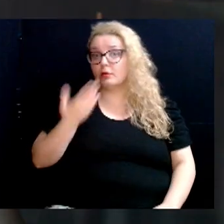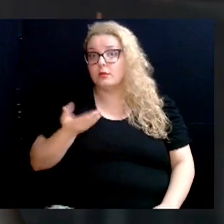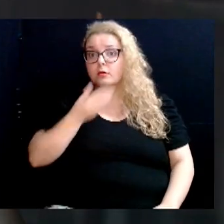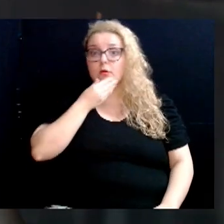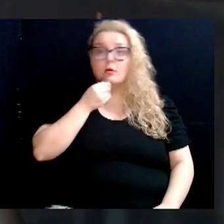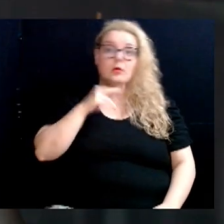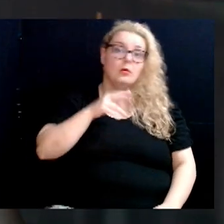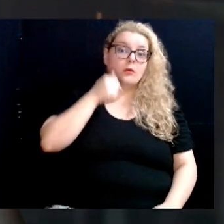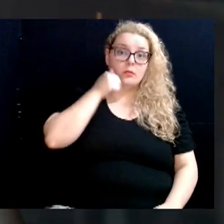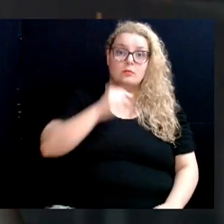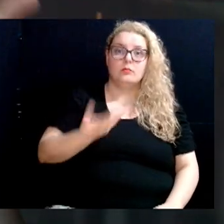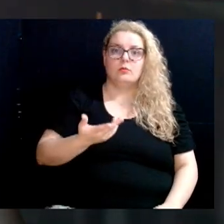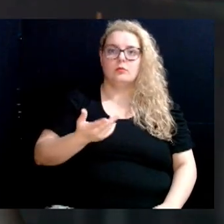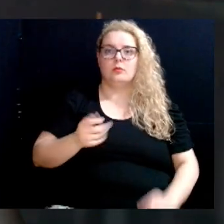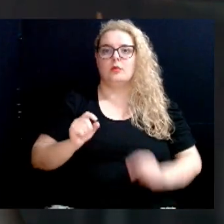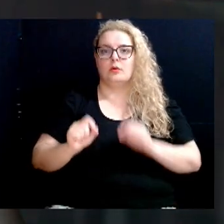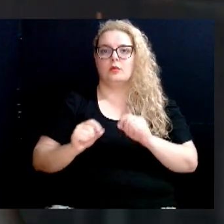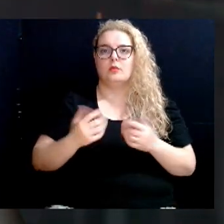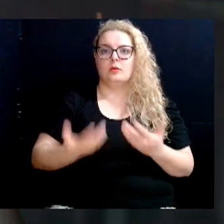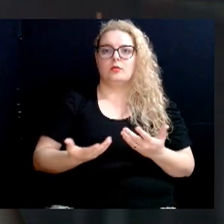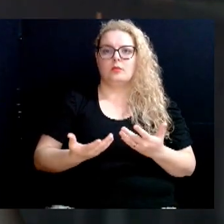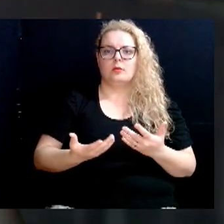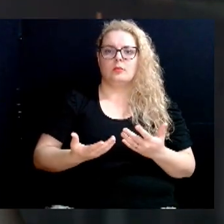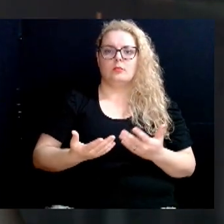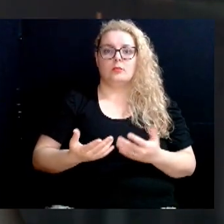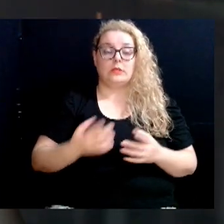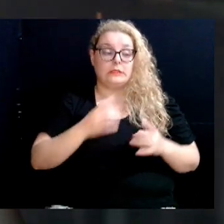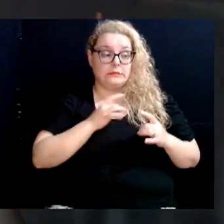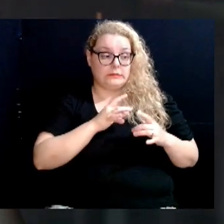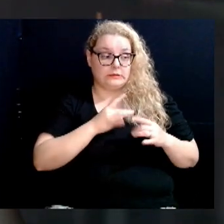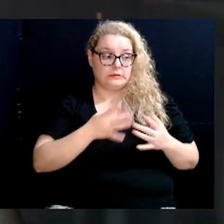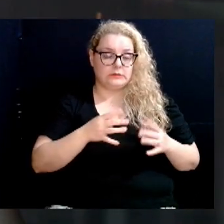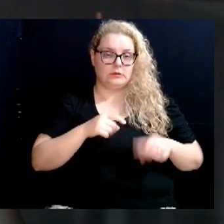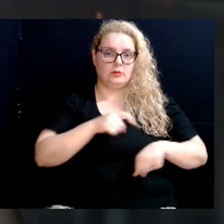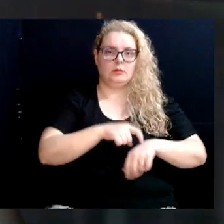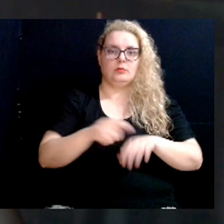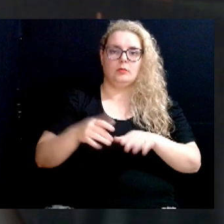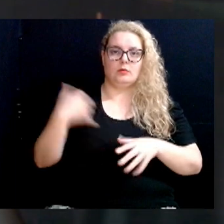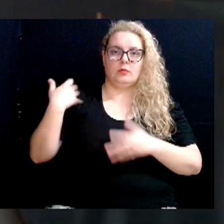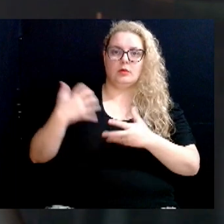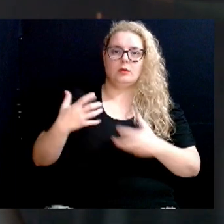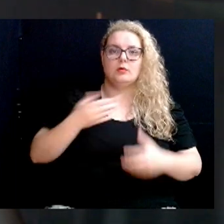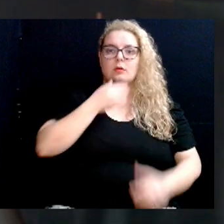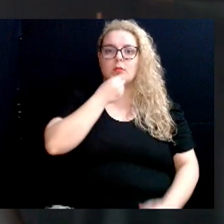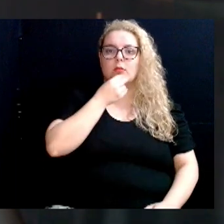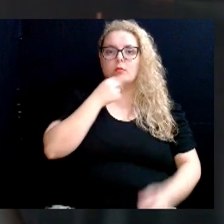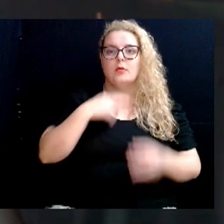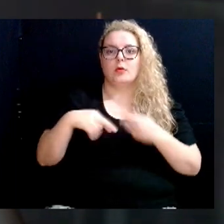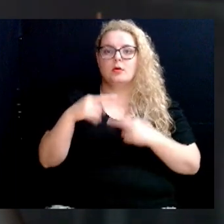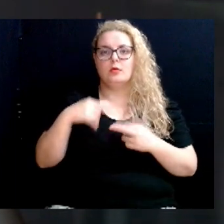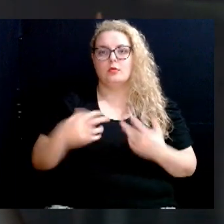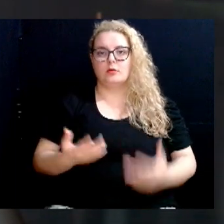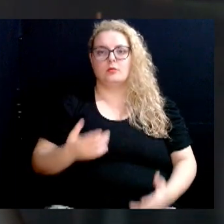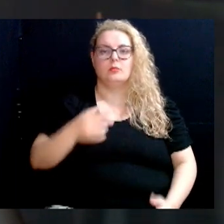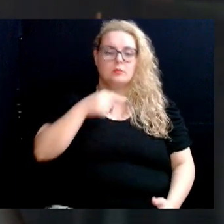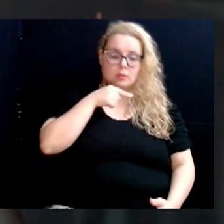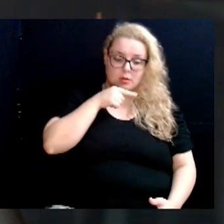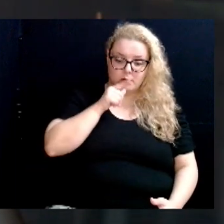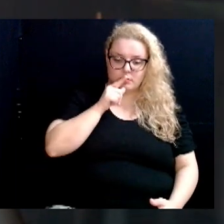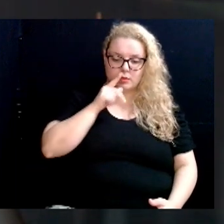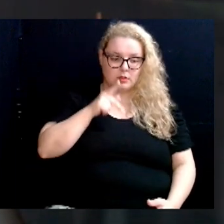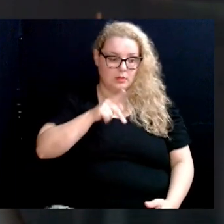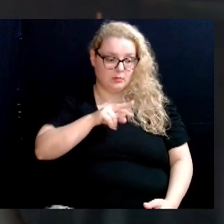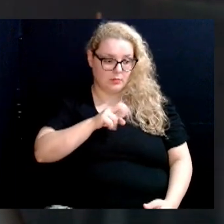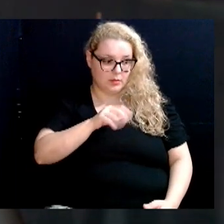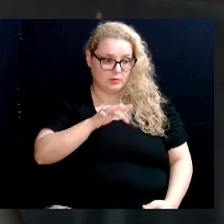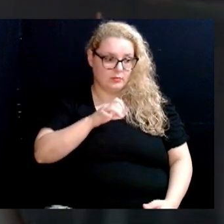é isso que está tão temeroso no envelhecer? Para homens, essa questão muito da ereção, da performance, de essa